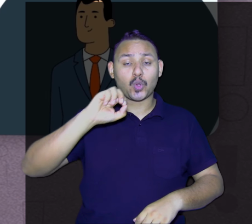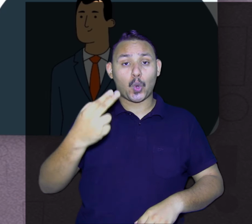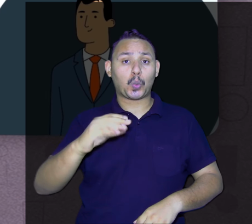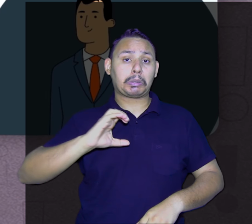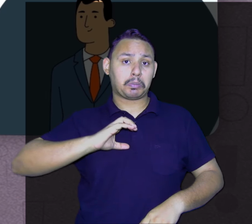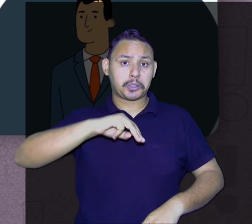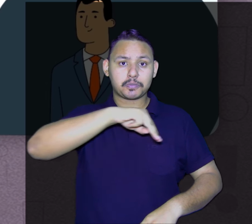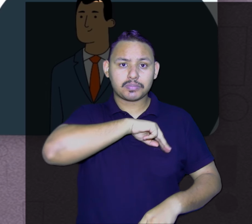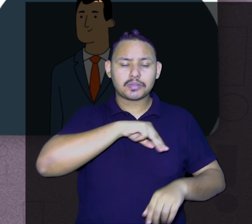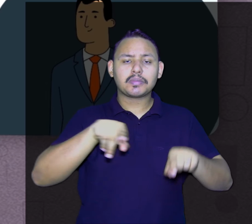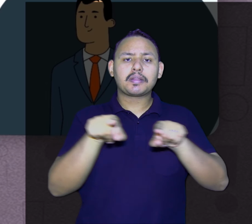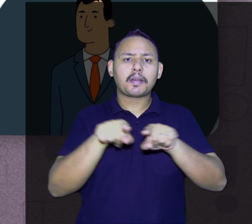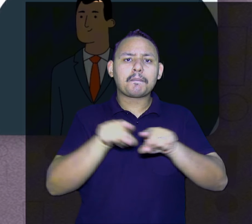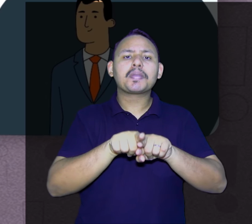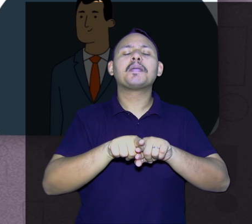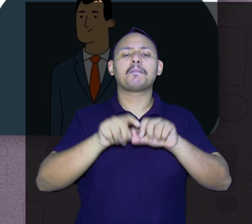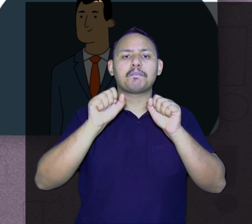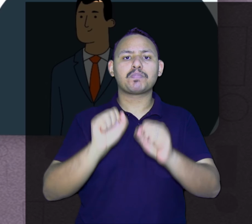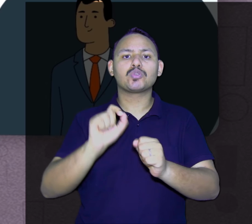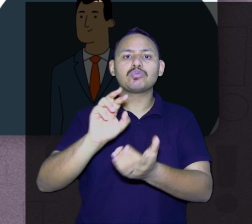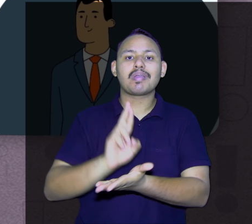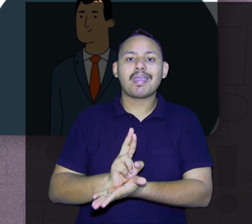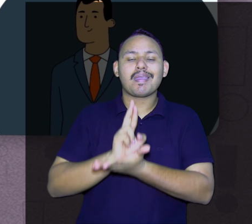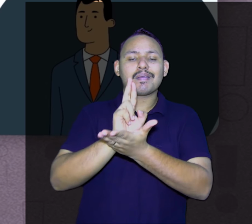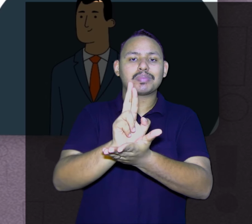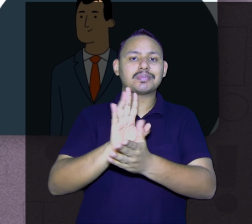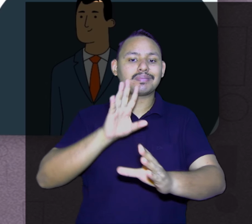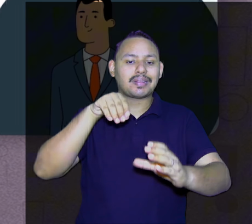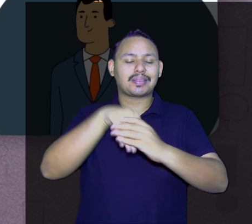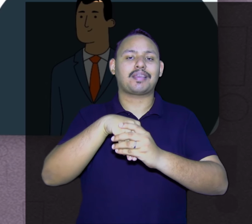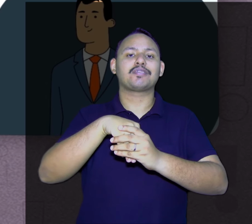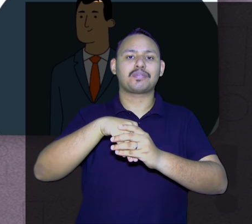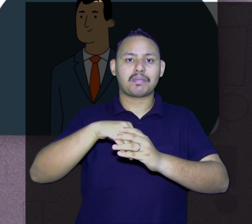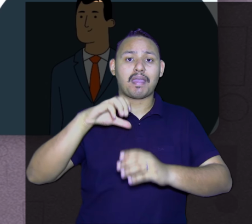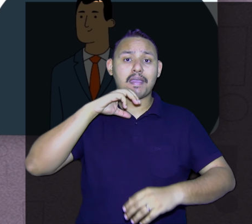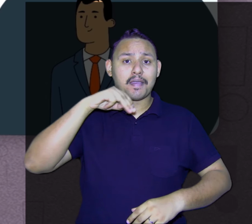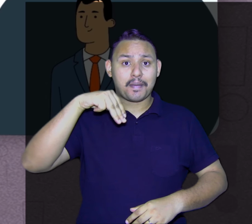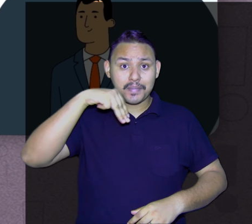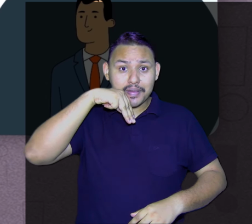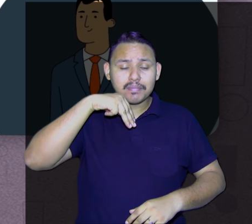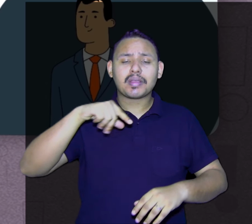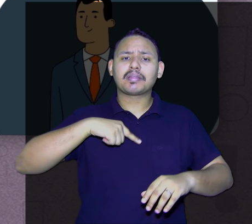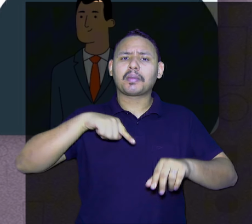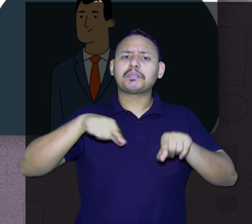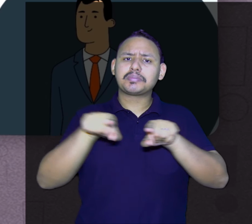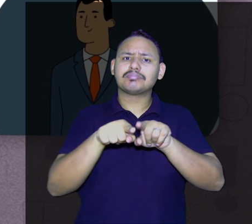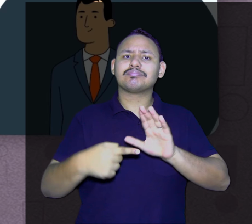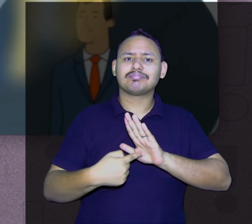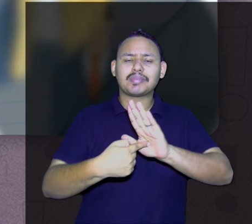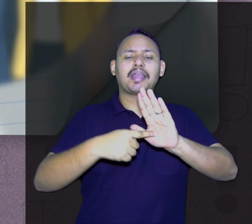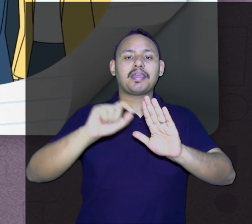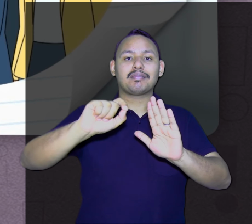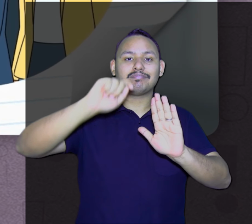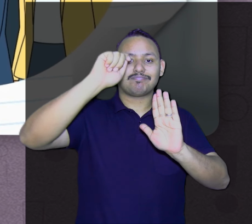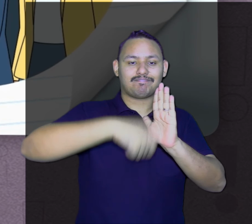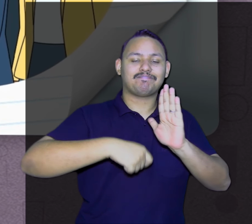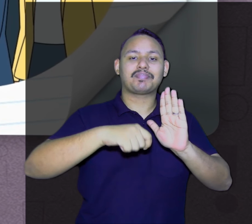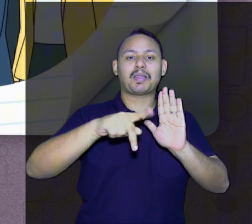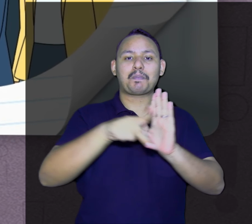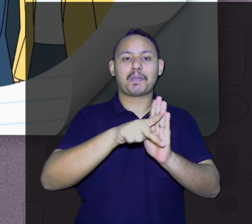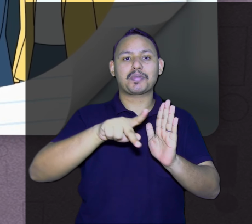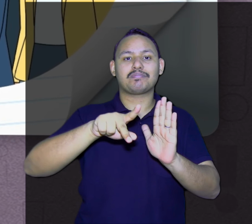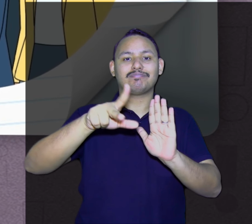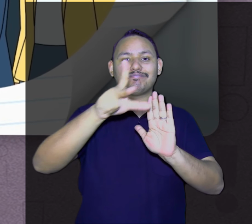Municipal, convocar extraordinariamente a Câmara, representar o município e expedir decretos e regulamentos. Já